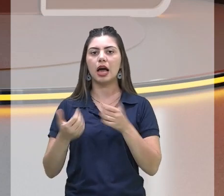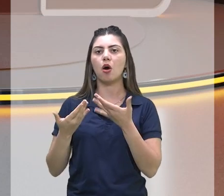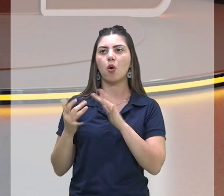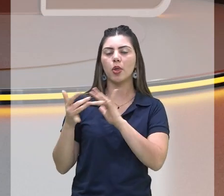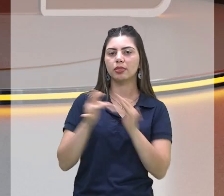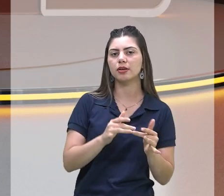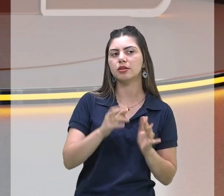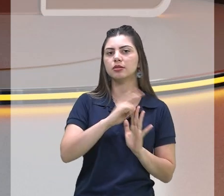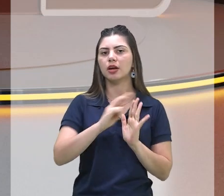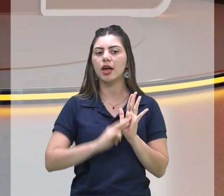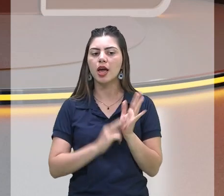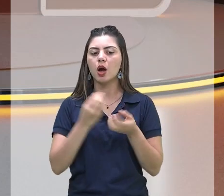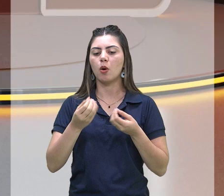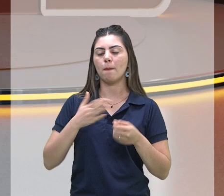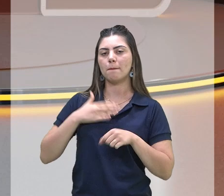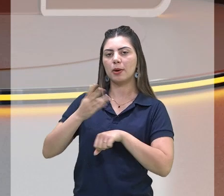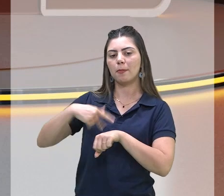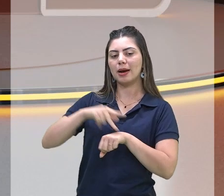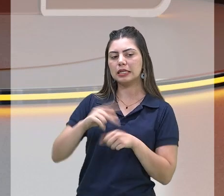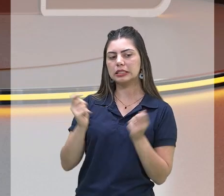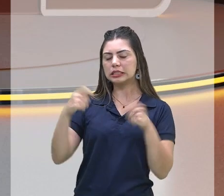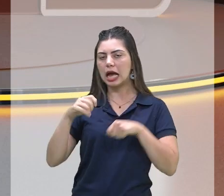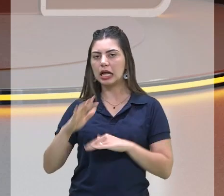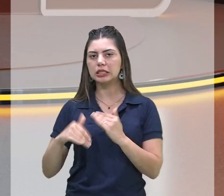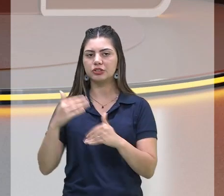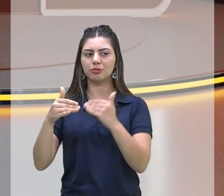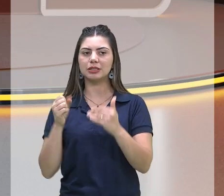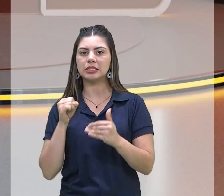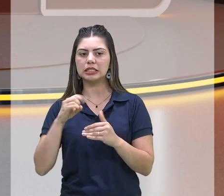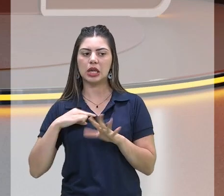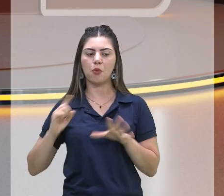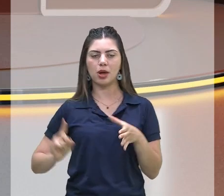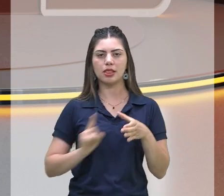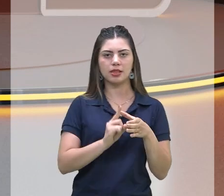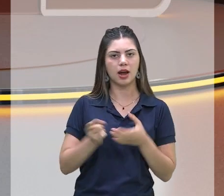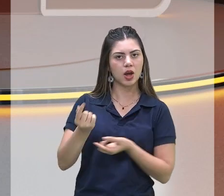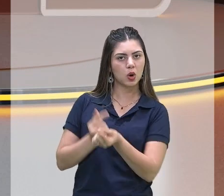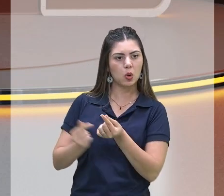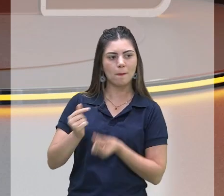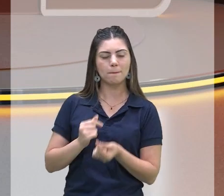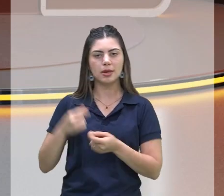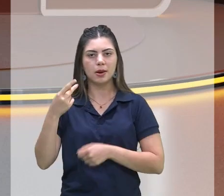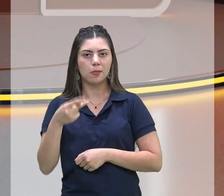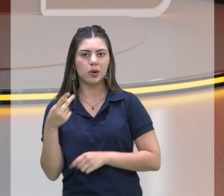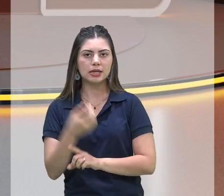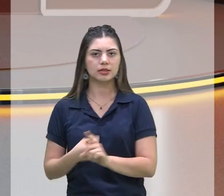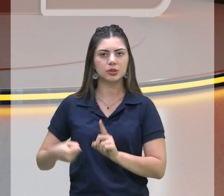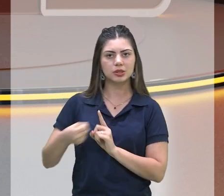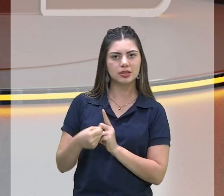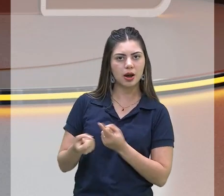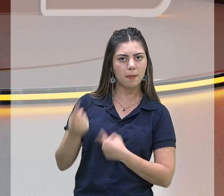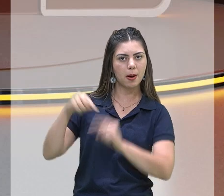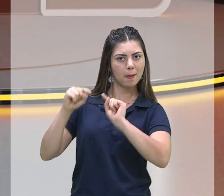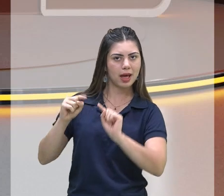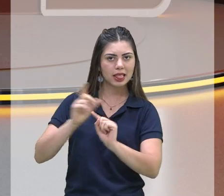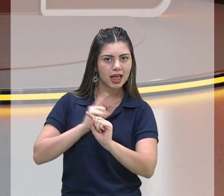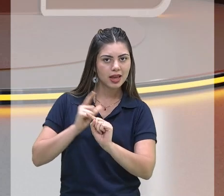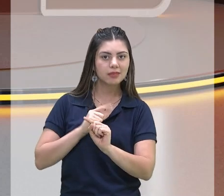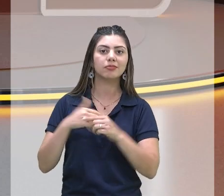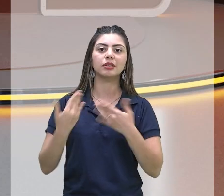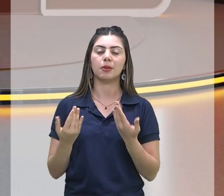ocorrer o desenvolvimento do país, para ocorrer o desenvolvimento econômico, político, social. Tudo isso vai